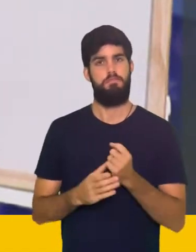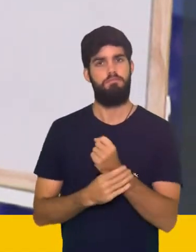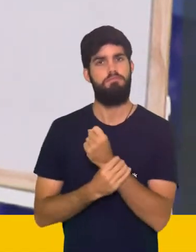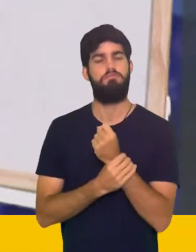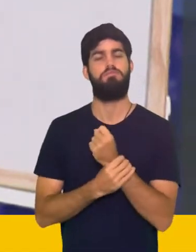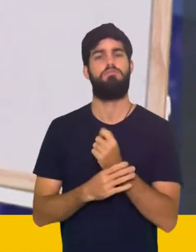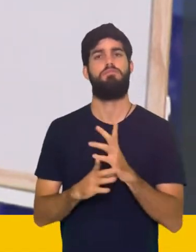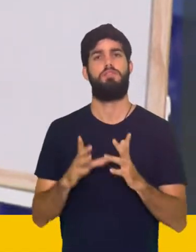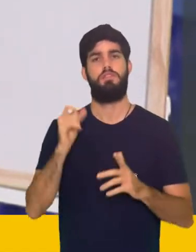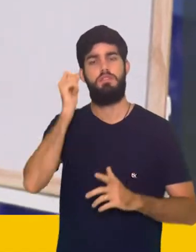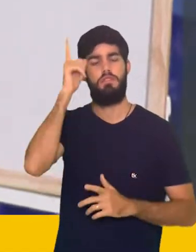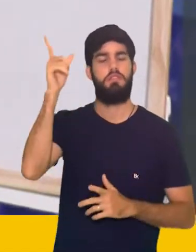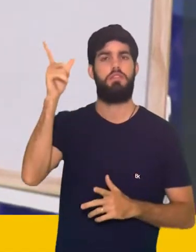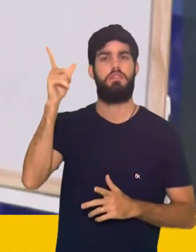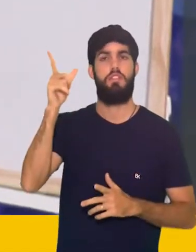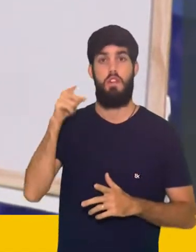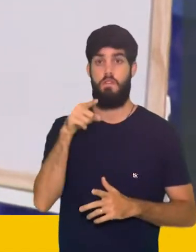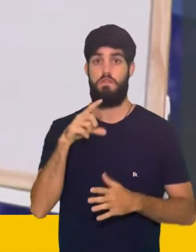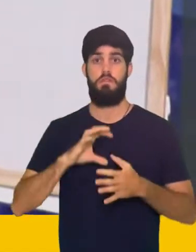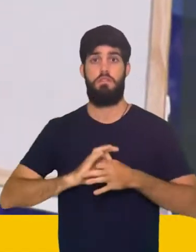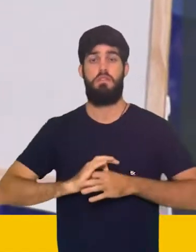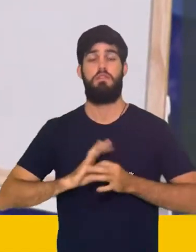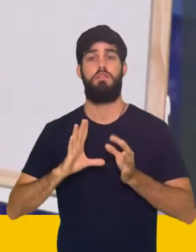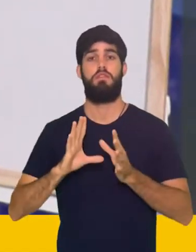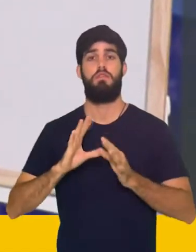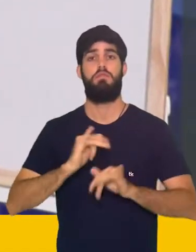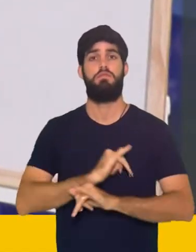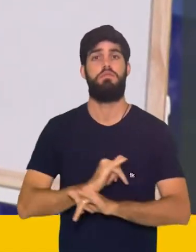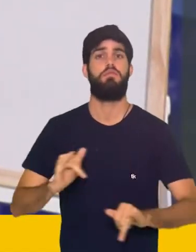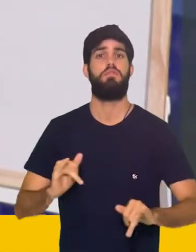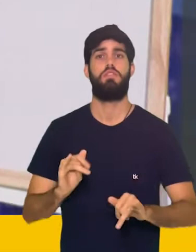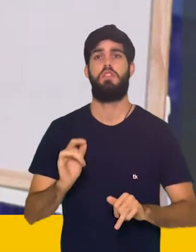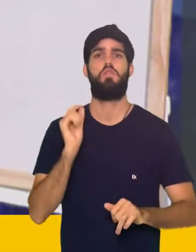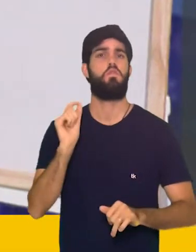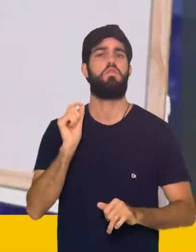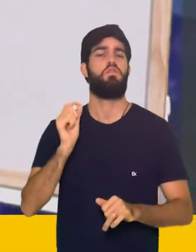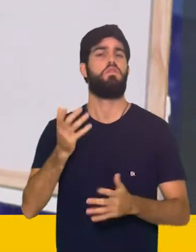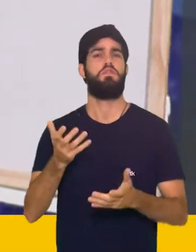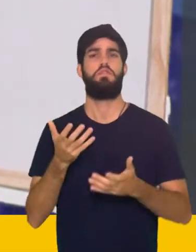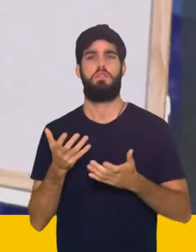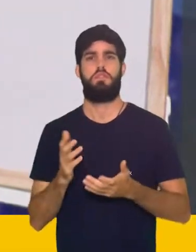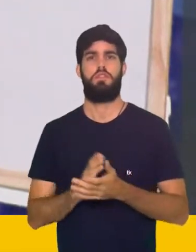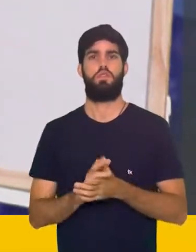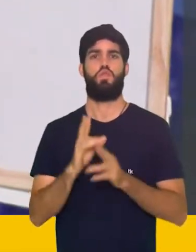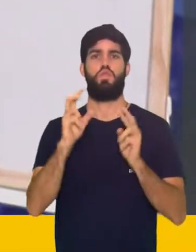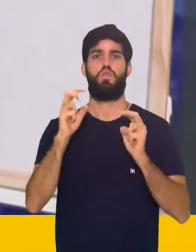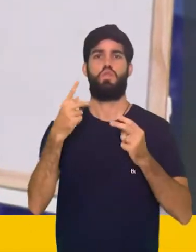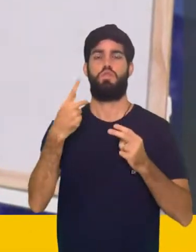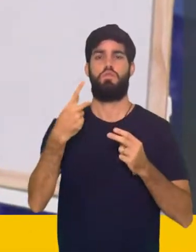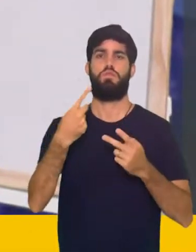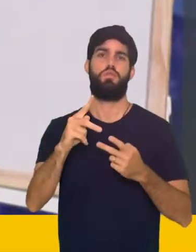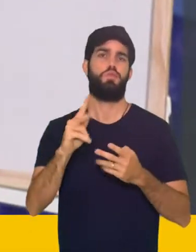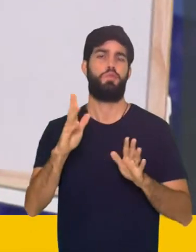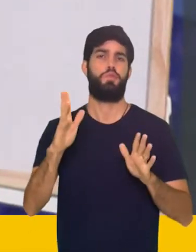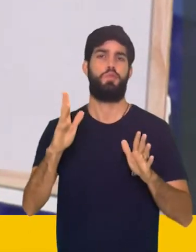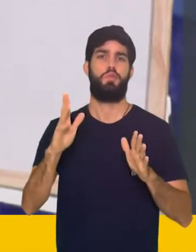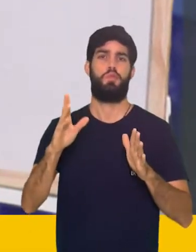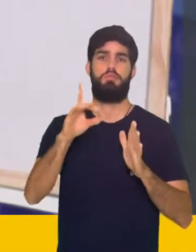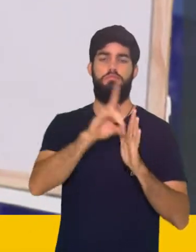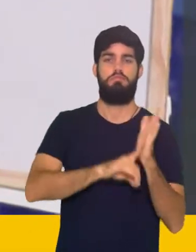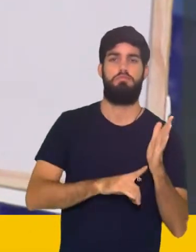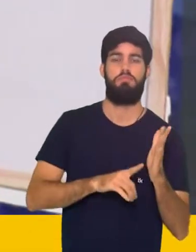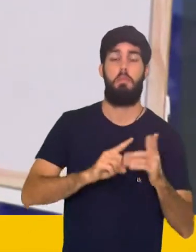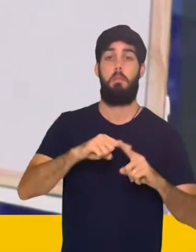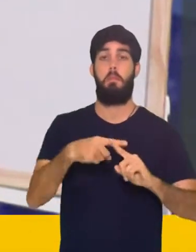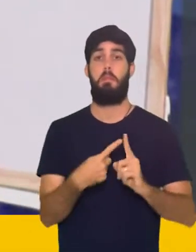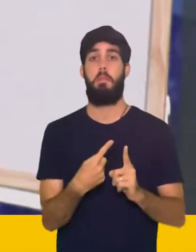ideia. Você é livre para você dizer o que você quiser sobre essa sua dissertação aqui,